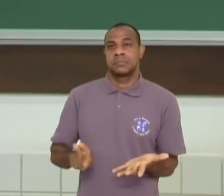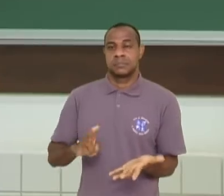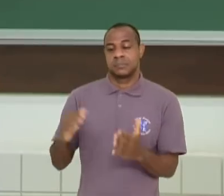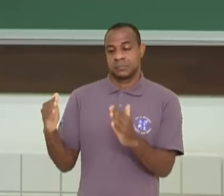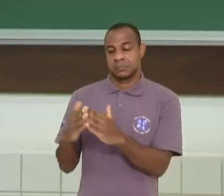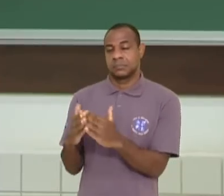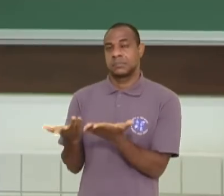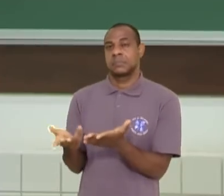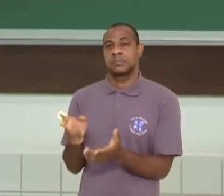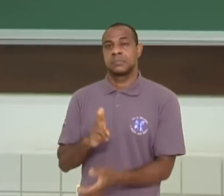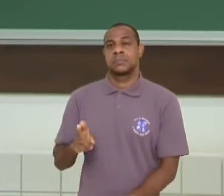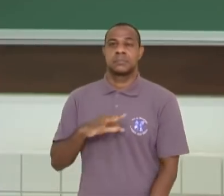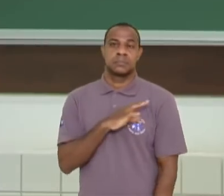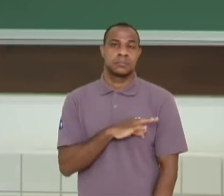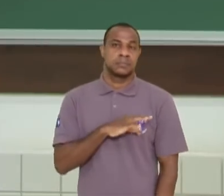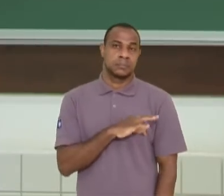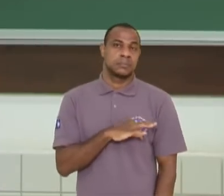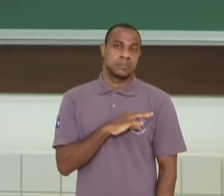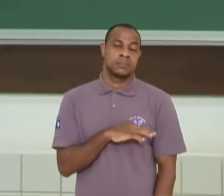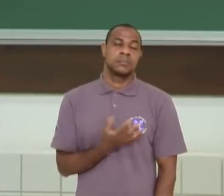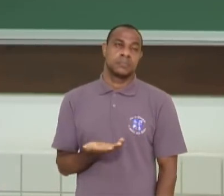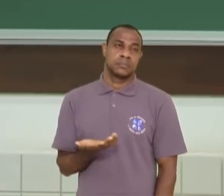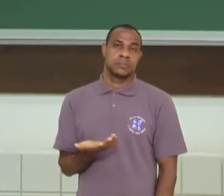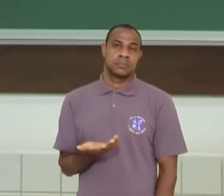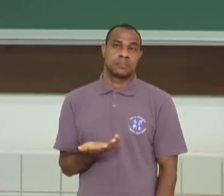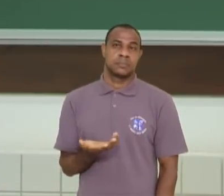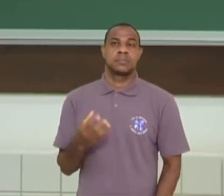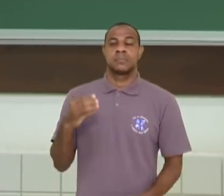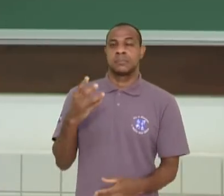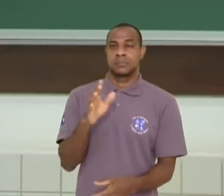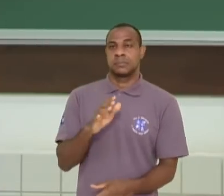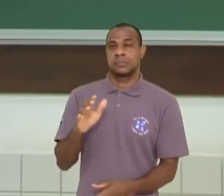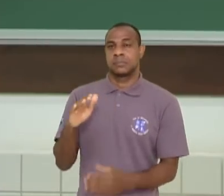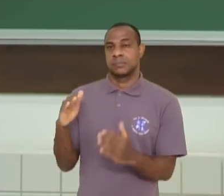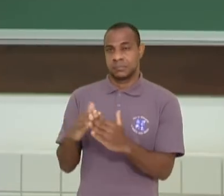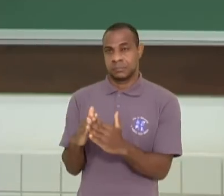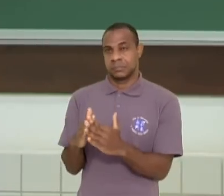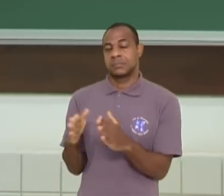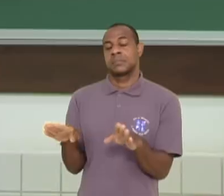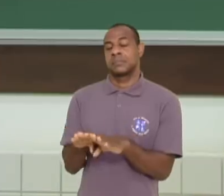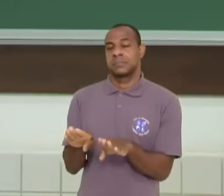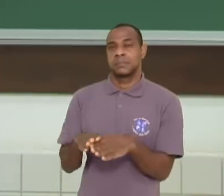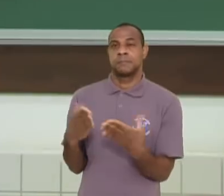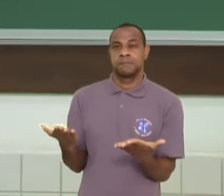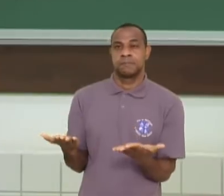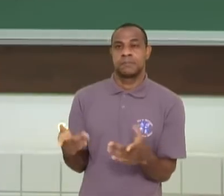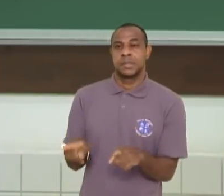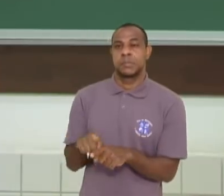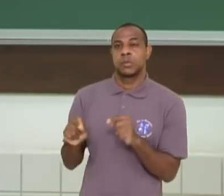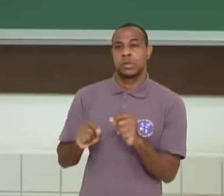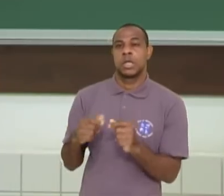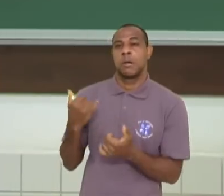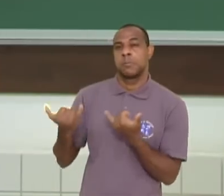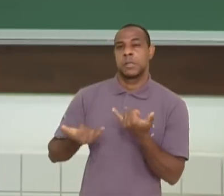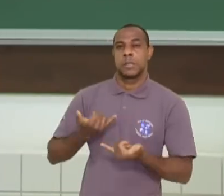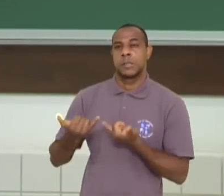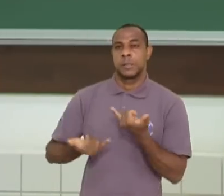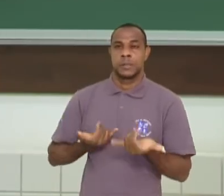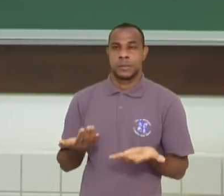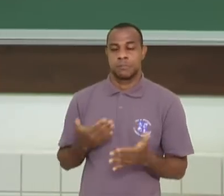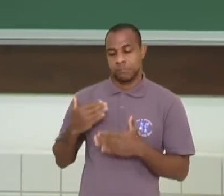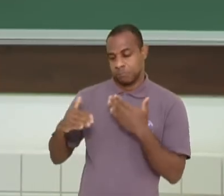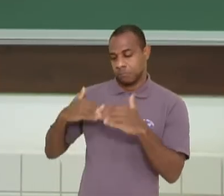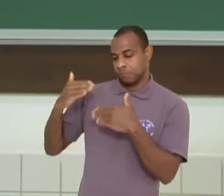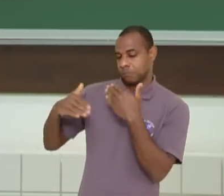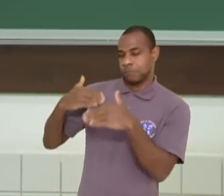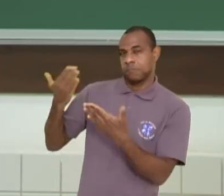das técnicas da mímica no contexto arte, né, em casa também, né? Mas principalmente a brincadeira torna-se mais fácil, né? Pois envolve